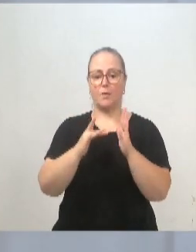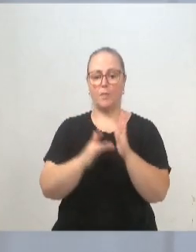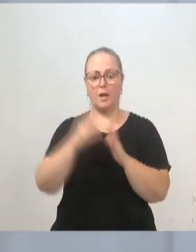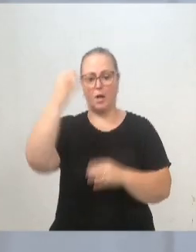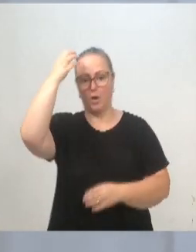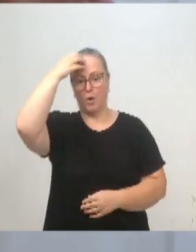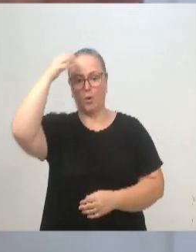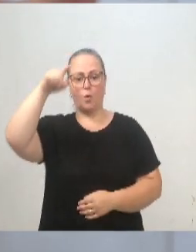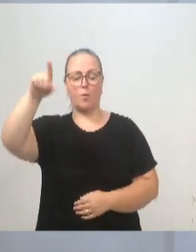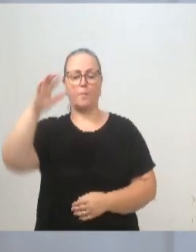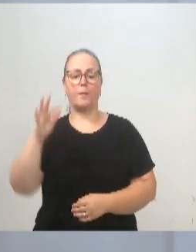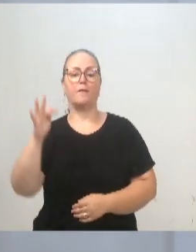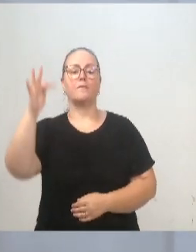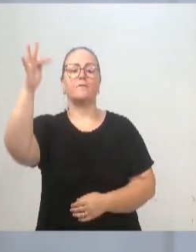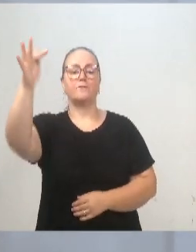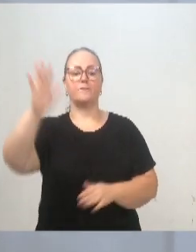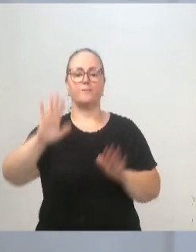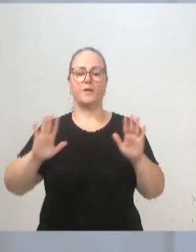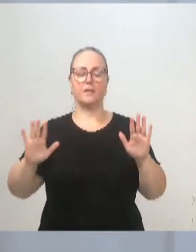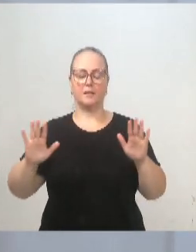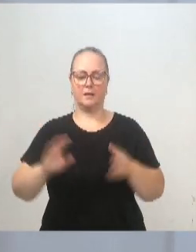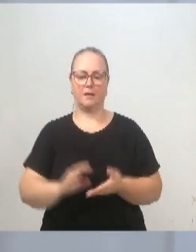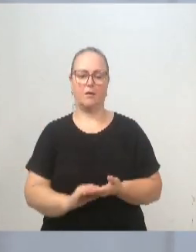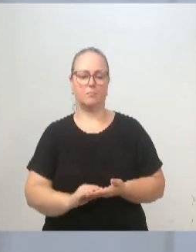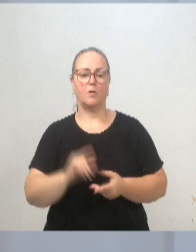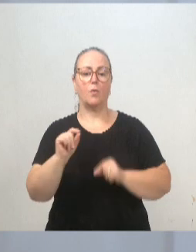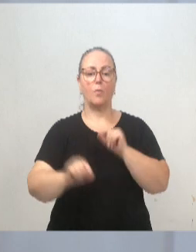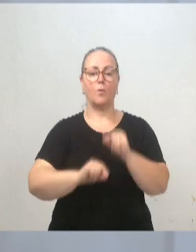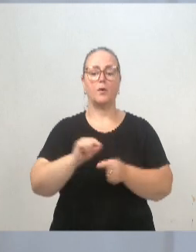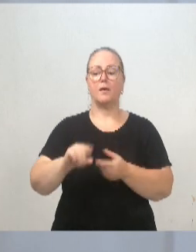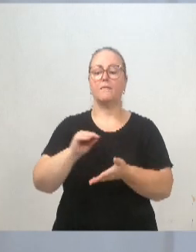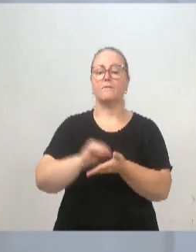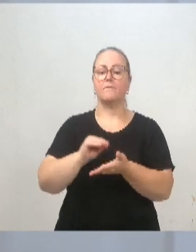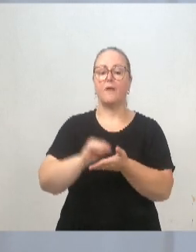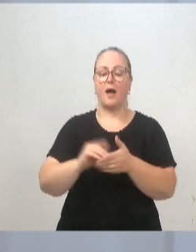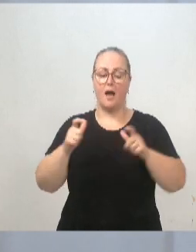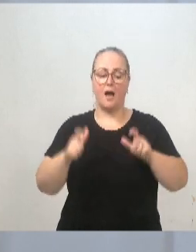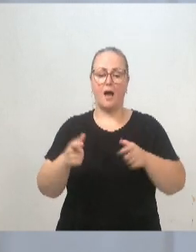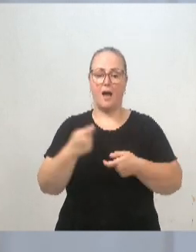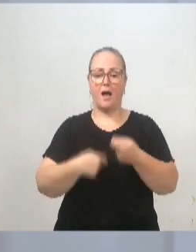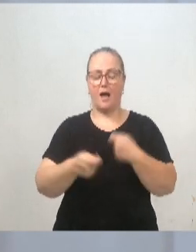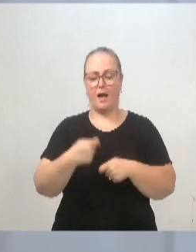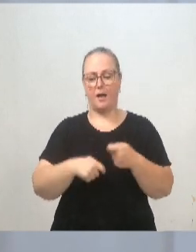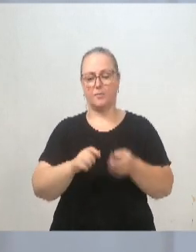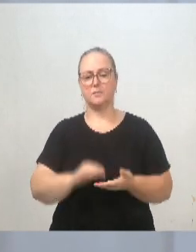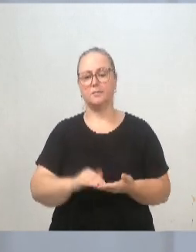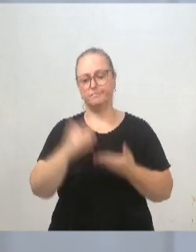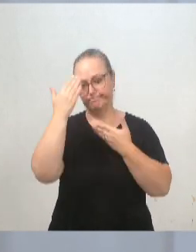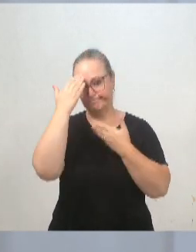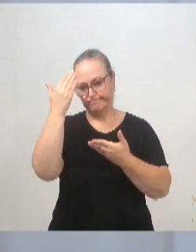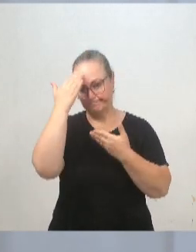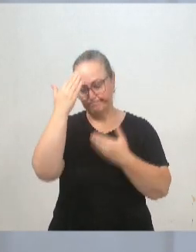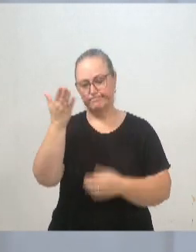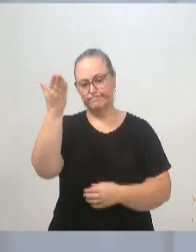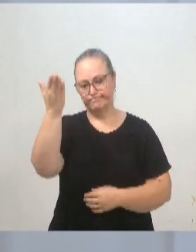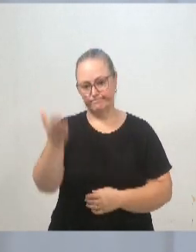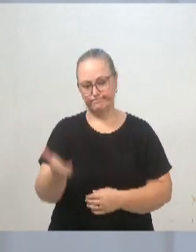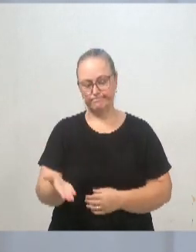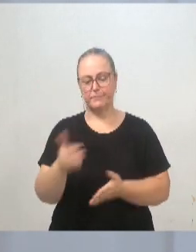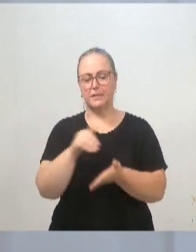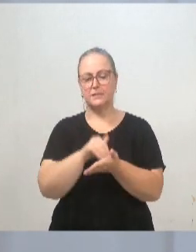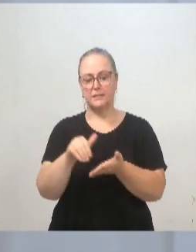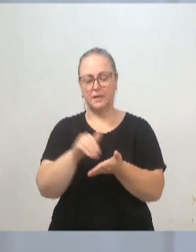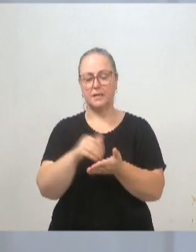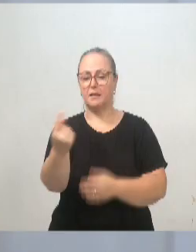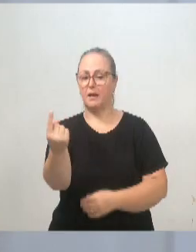o governo federal pelas questões do déficit da administração local. No mais, agradeço Vossa Excelência, secretário, por